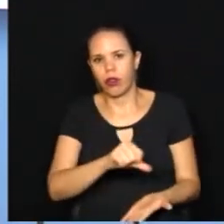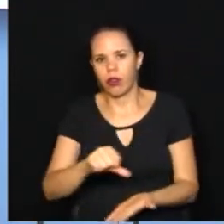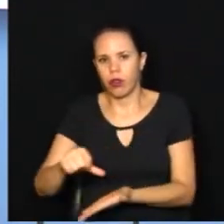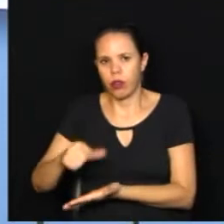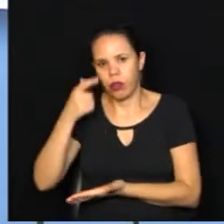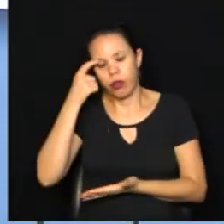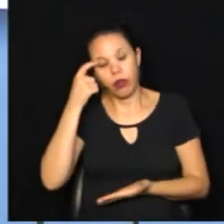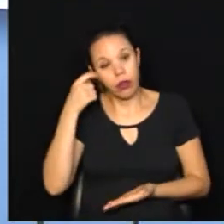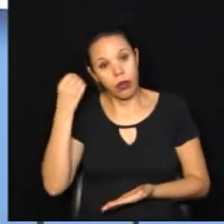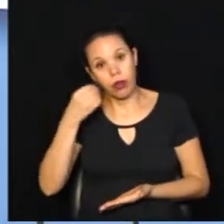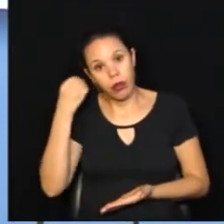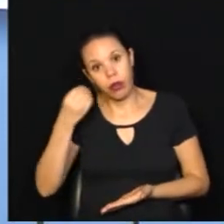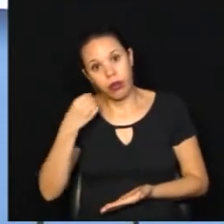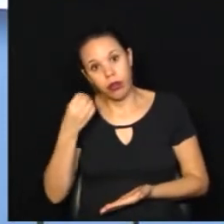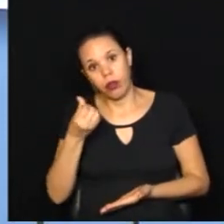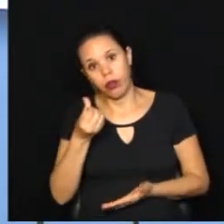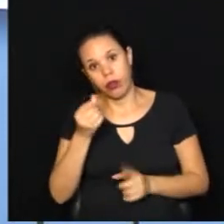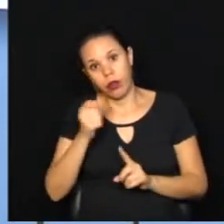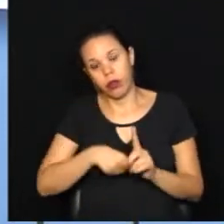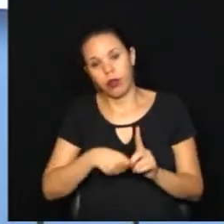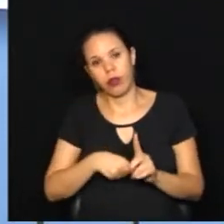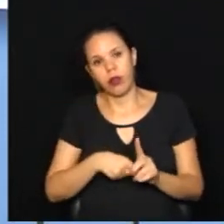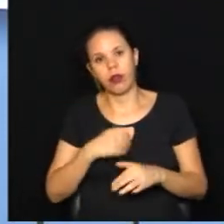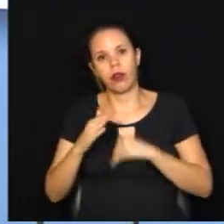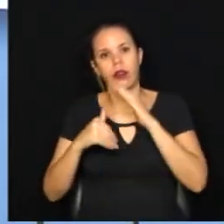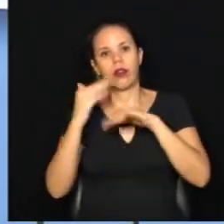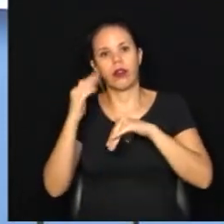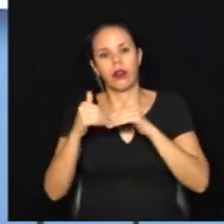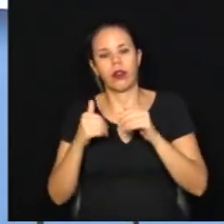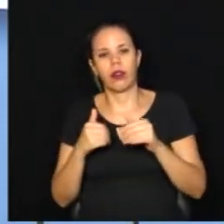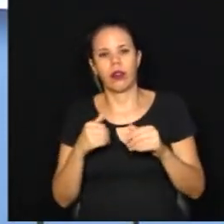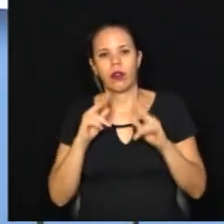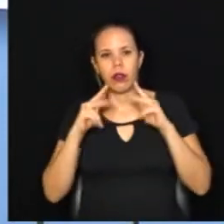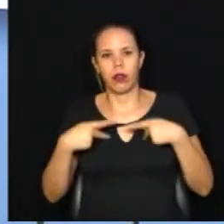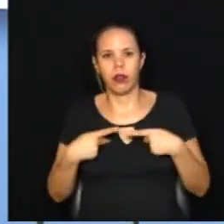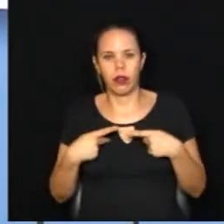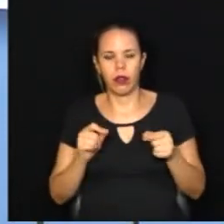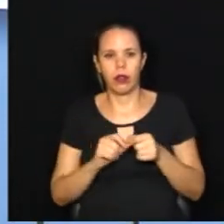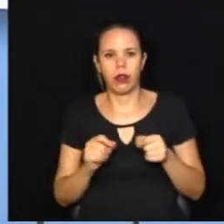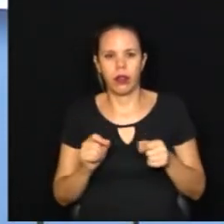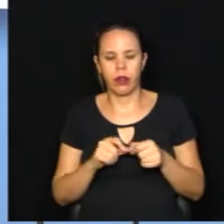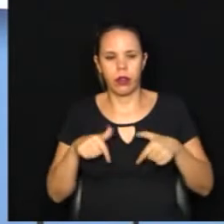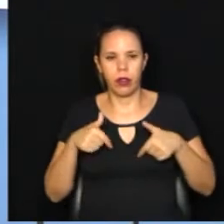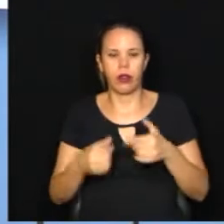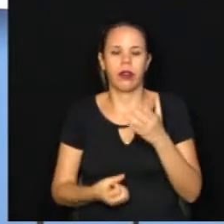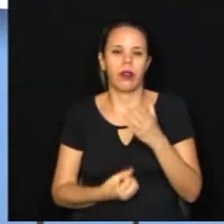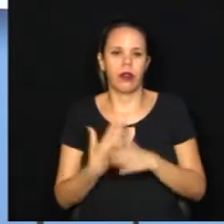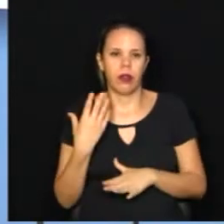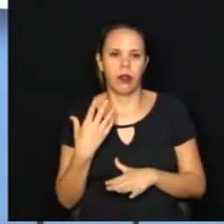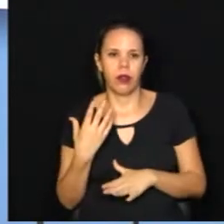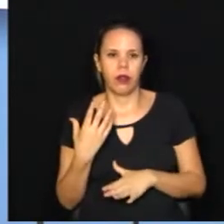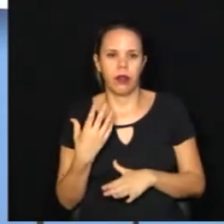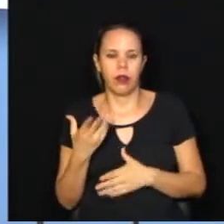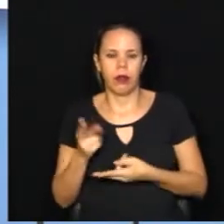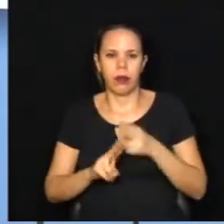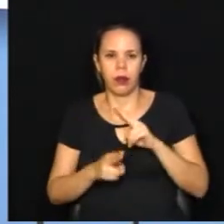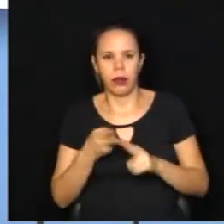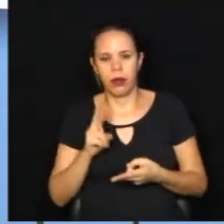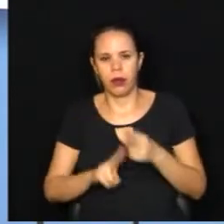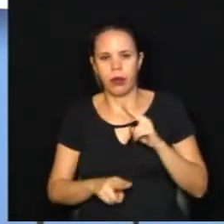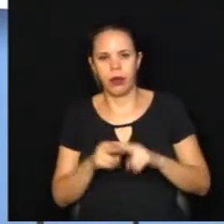sabe que ali a John Boyd Dunlop é usada como corredor BRT para o acesso ao distrito Campo Grande. Também,